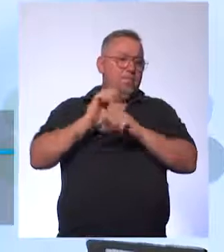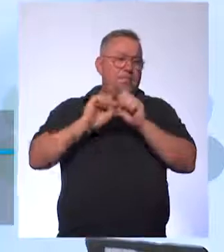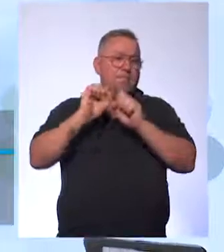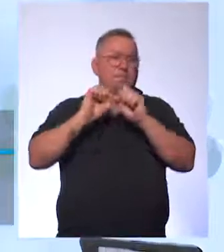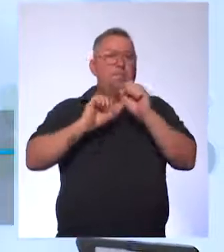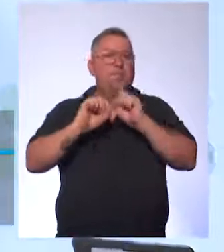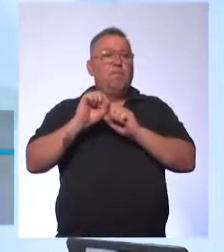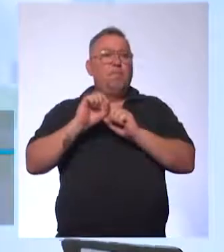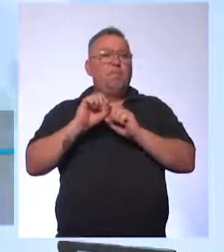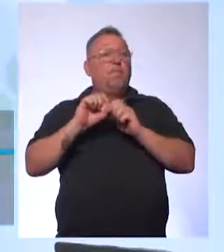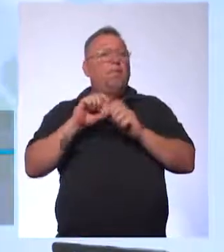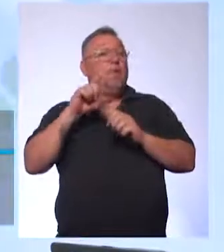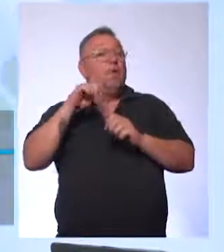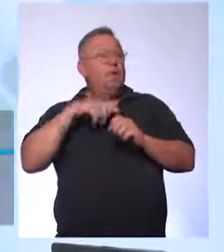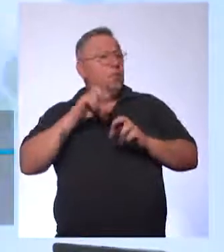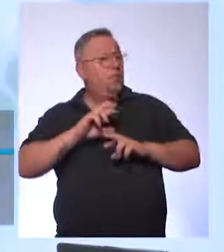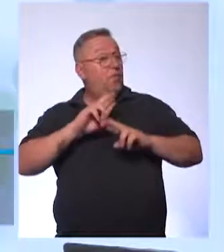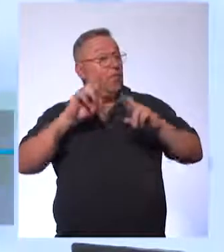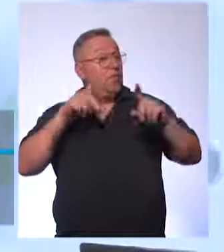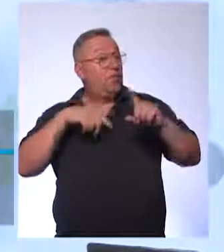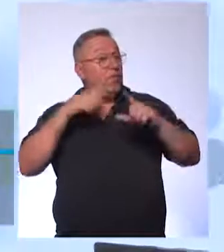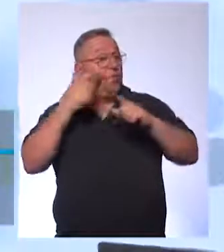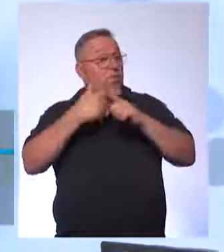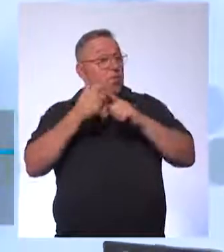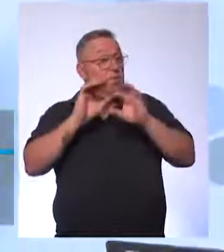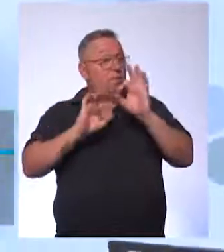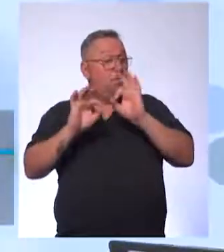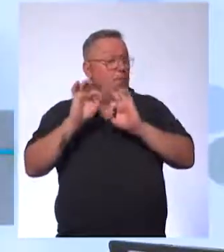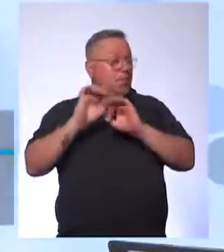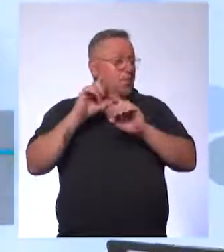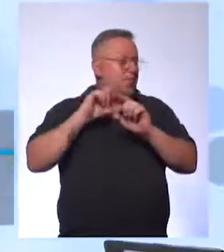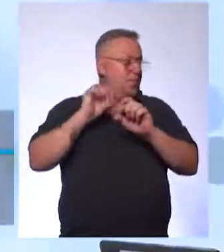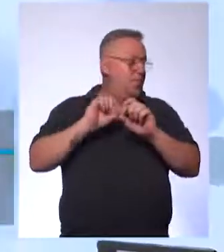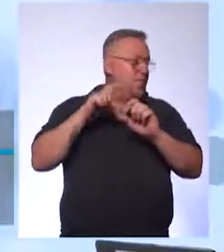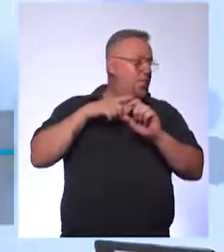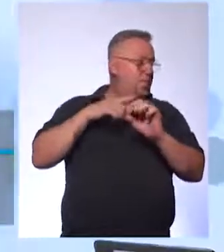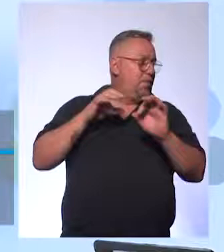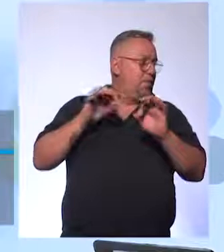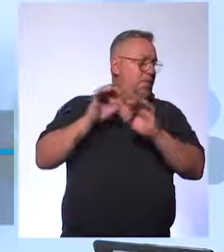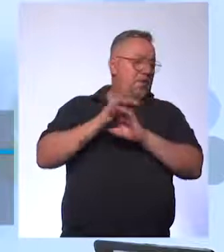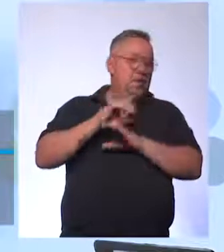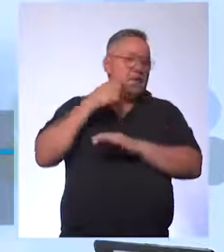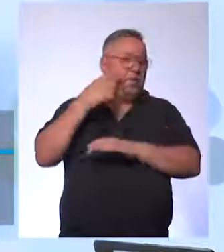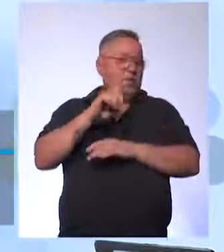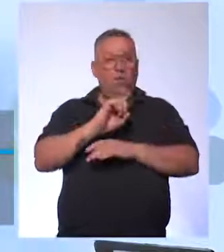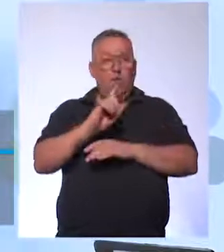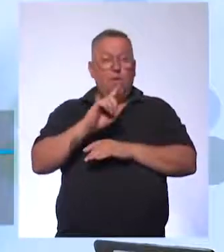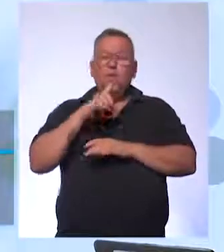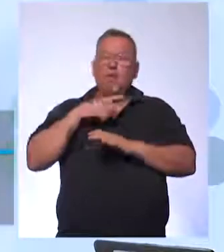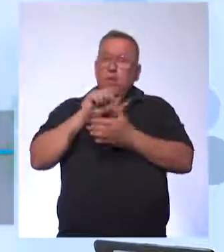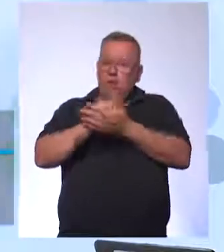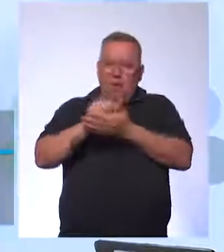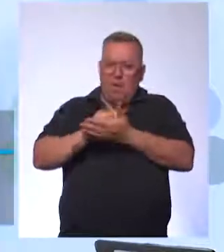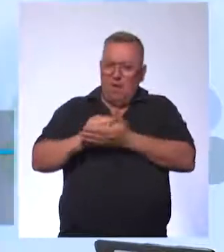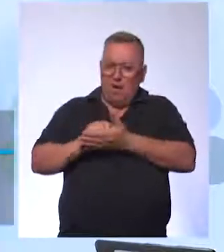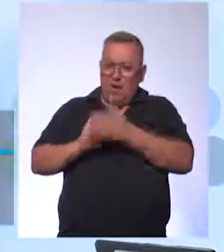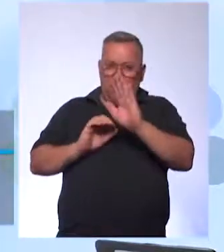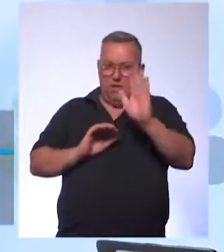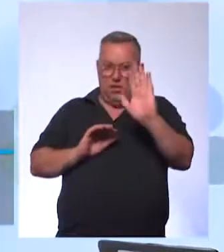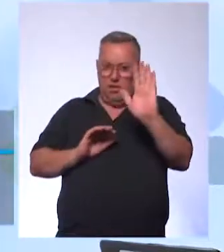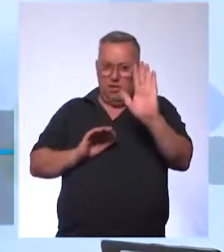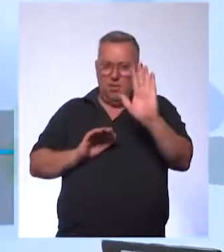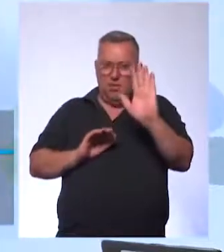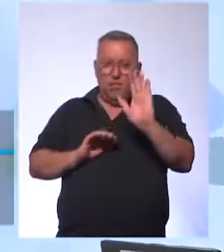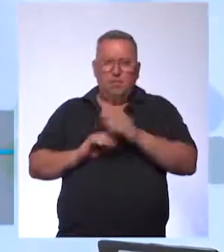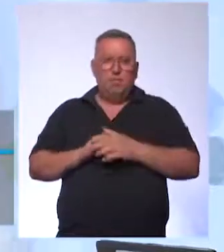caderninho, se a sua estiver diferente da minha, veja só o que a minha pode completar a sua ou não. Mas não vai apagar a sua só porque está diferente da